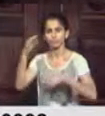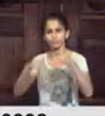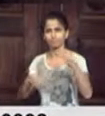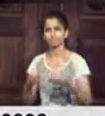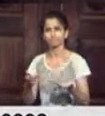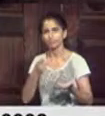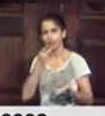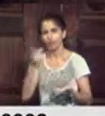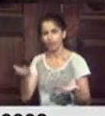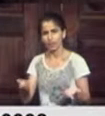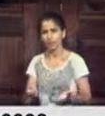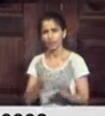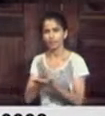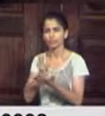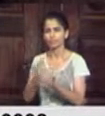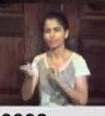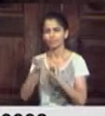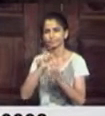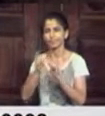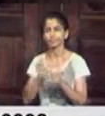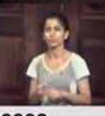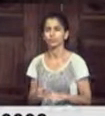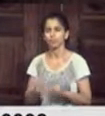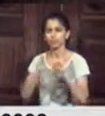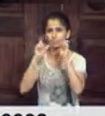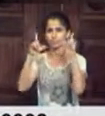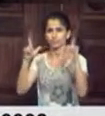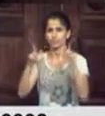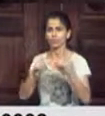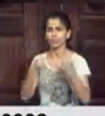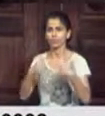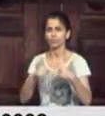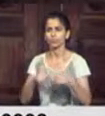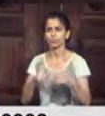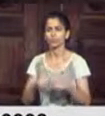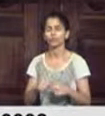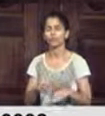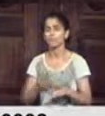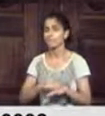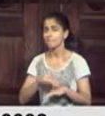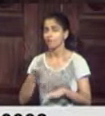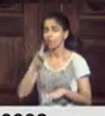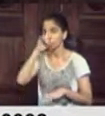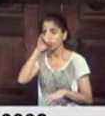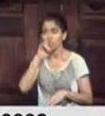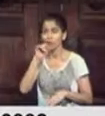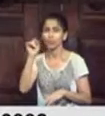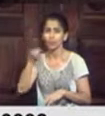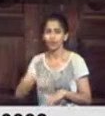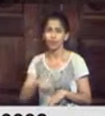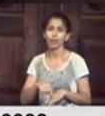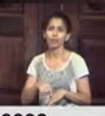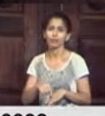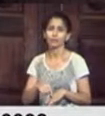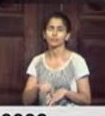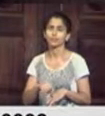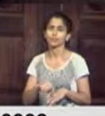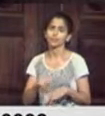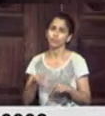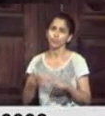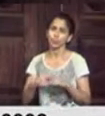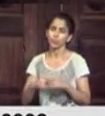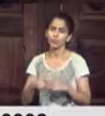no âmbito do noticiário nacional. O maior risco ao Brasil é a falência do Estado do Rio de Janeiro, é a